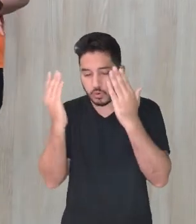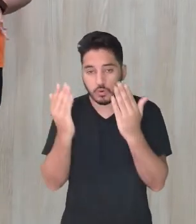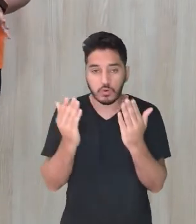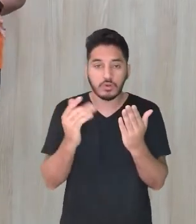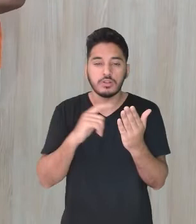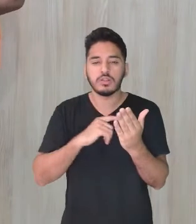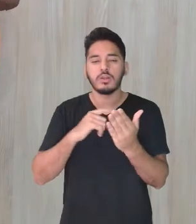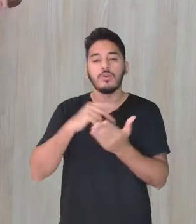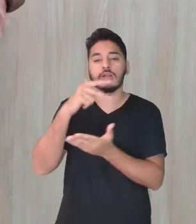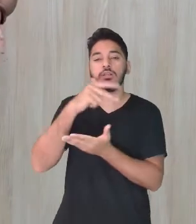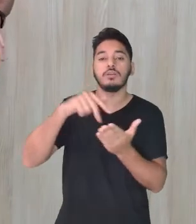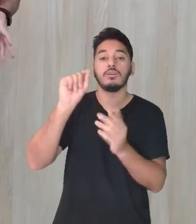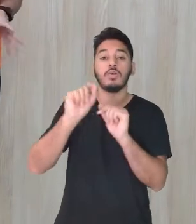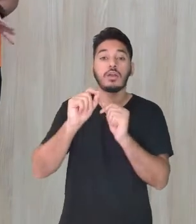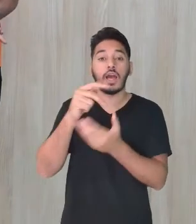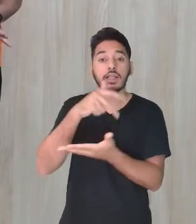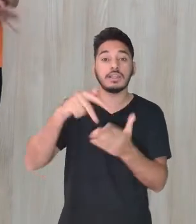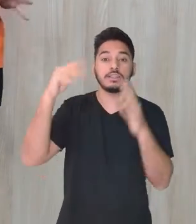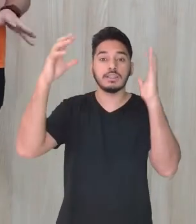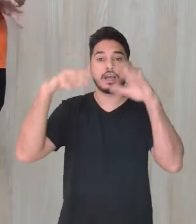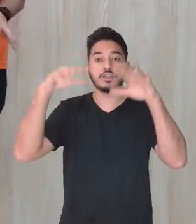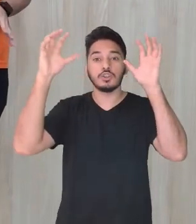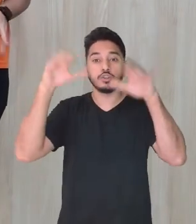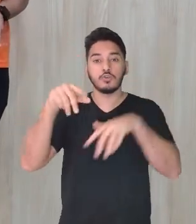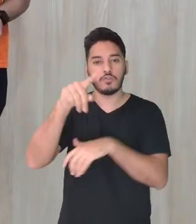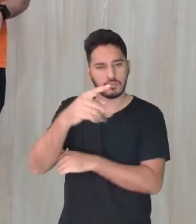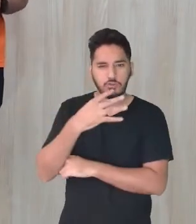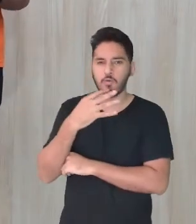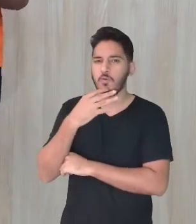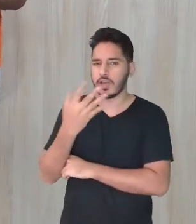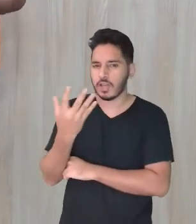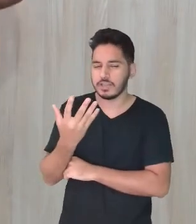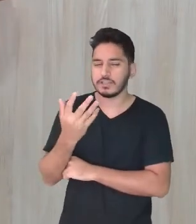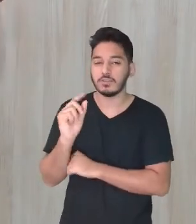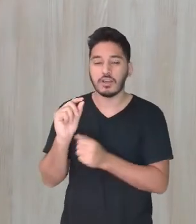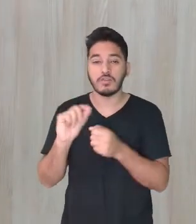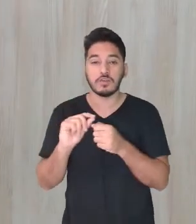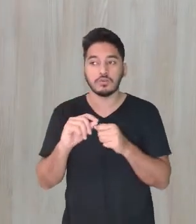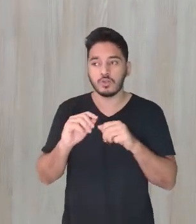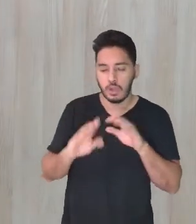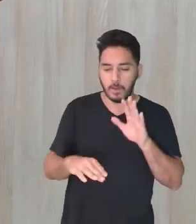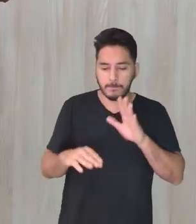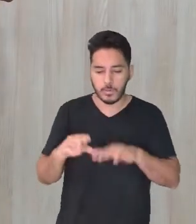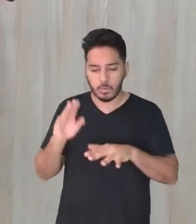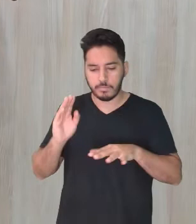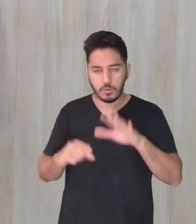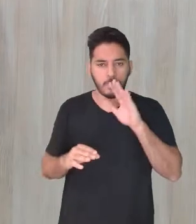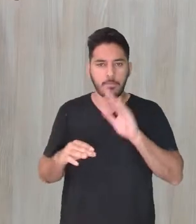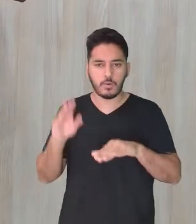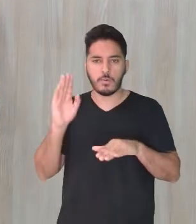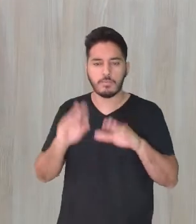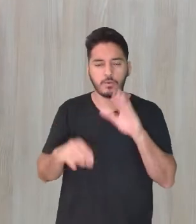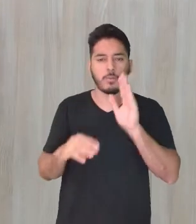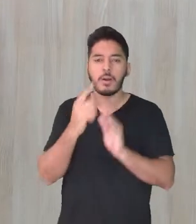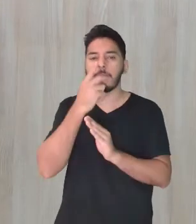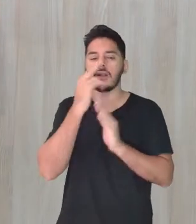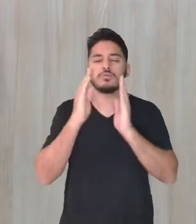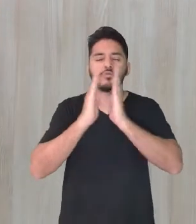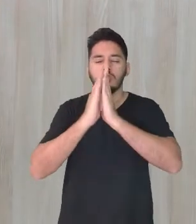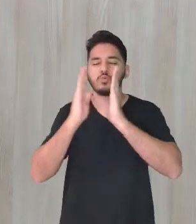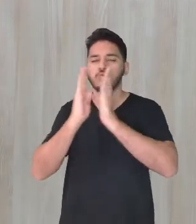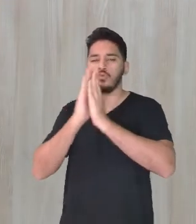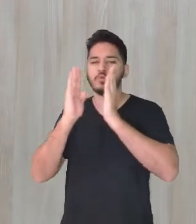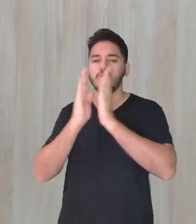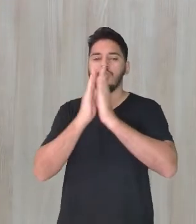dança que é muito famosa, que é a dança da chuva, né? Acho que essa todo mundo conhece, que é quando eles fazem ali um tipo de oração, né? Um tipo